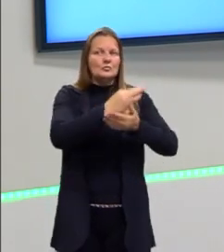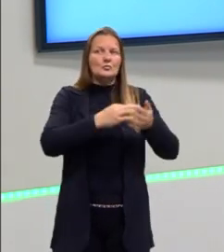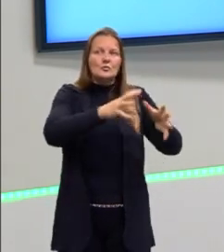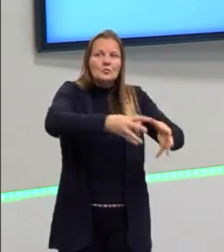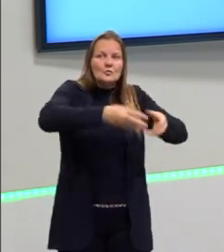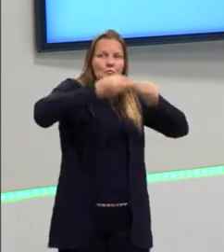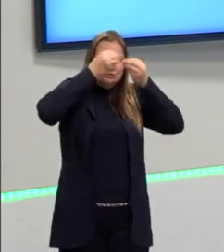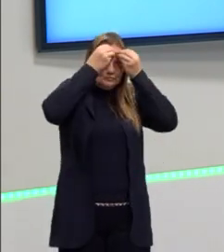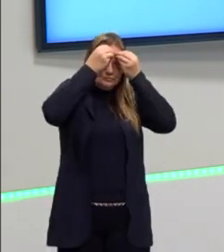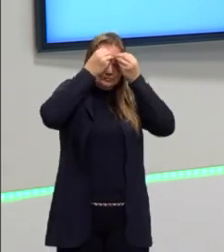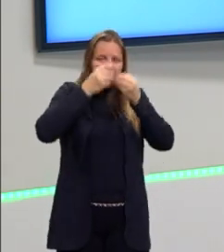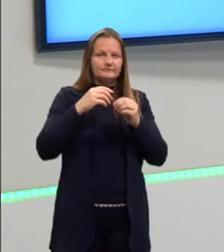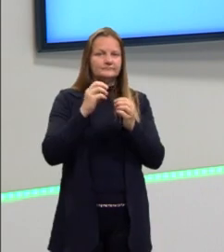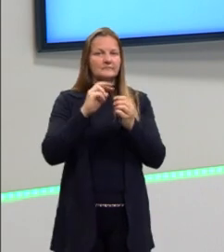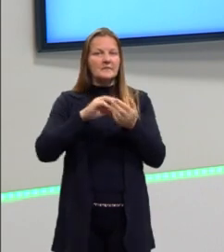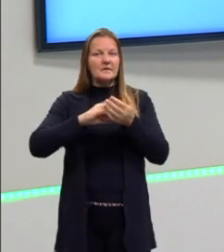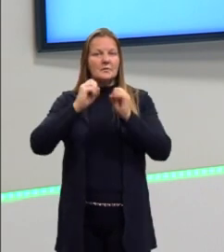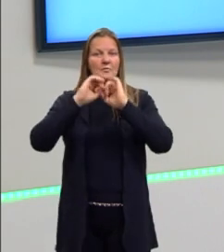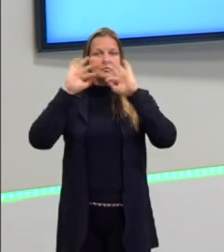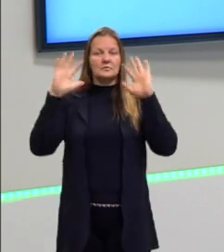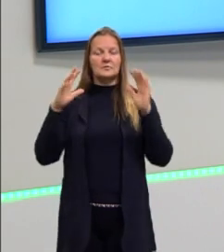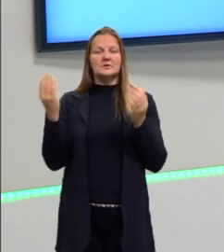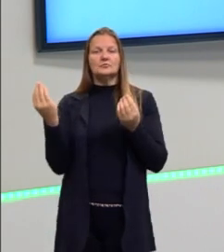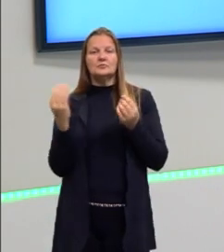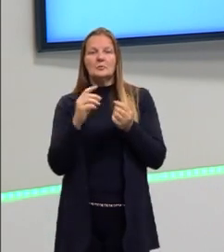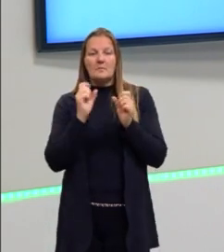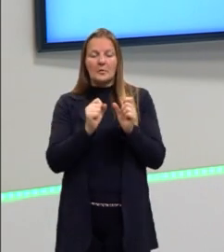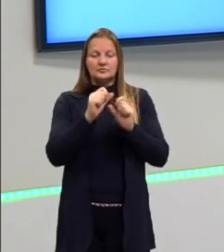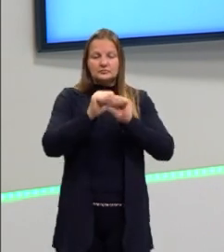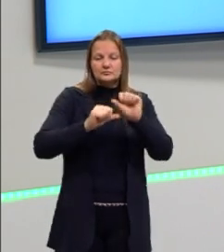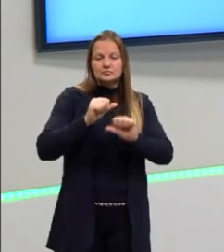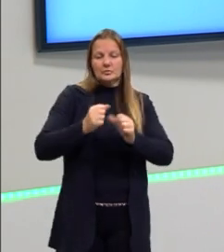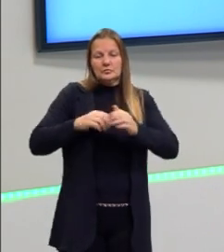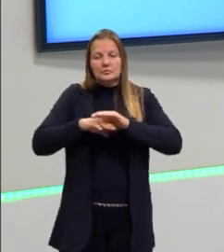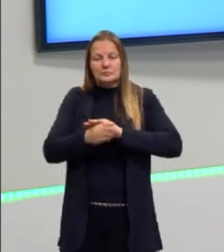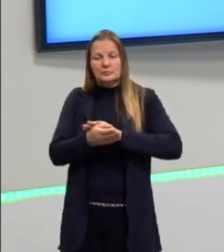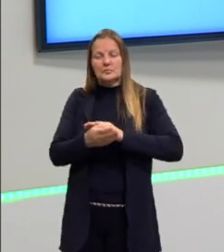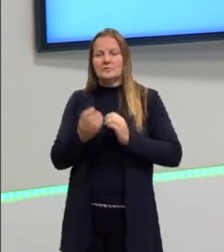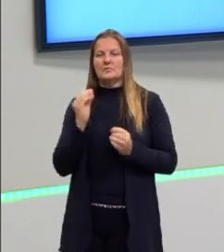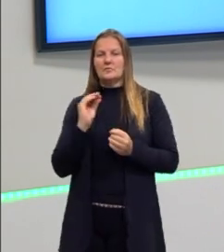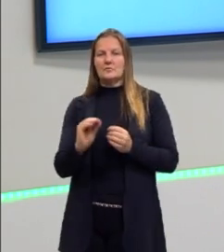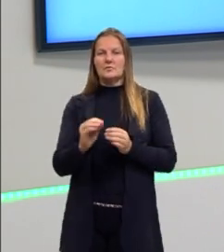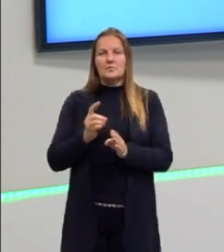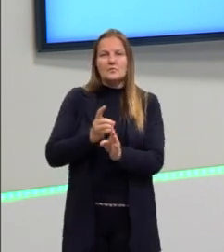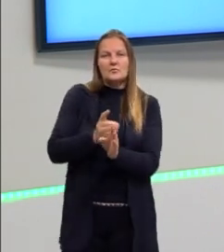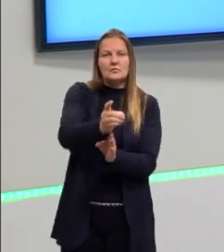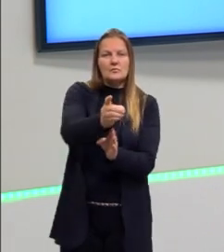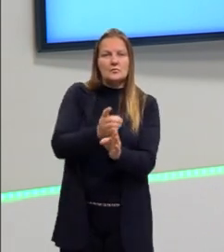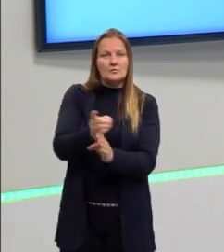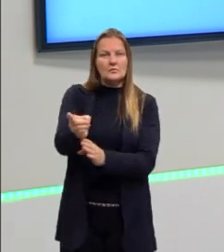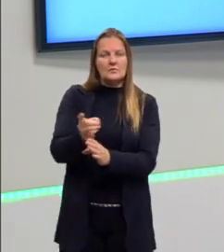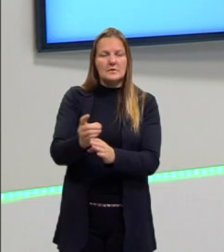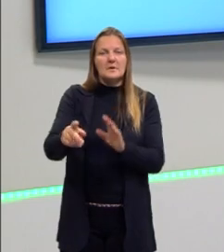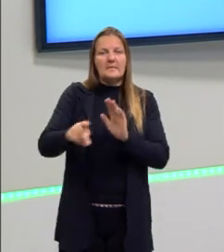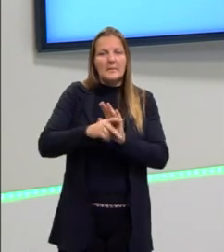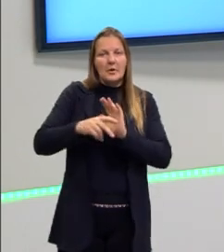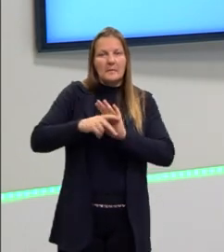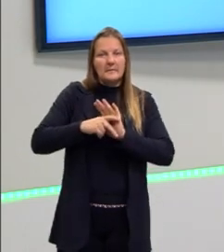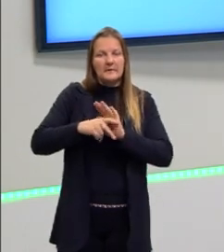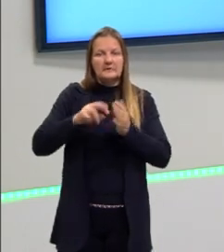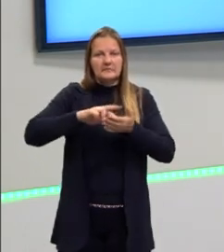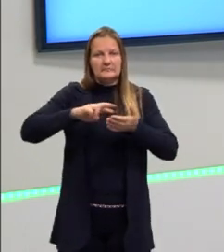vai interpretar e vai colocar nas tuas palavras para seguir o teu direcionamento o teu caminho da tua redação